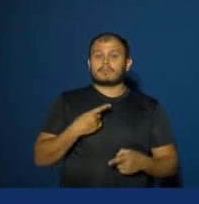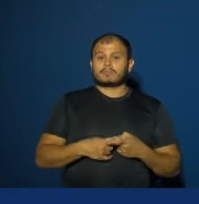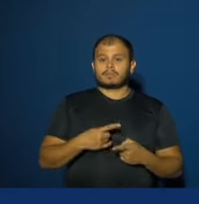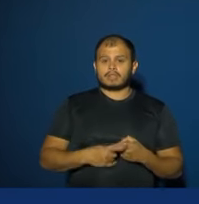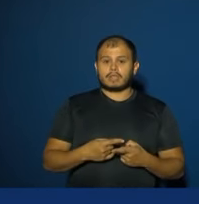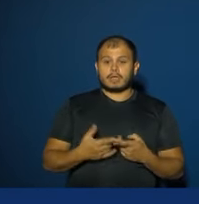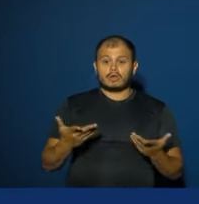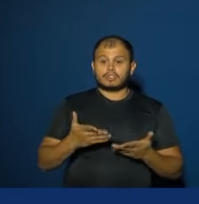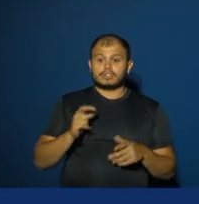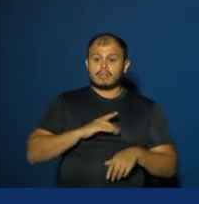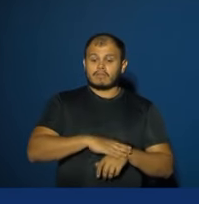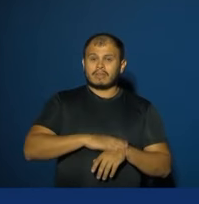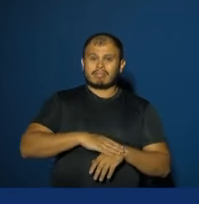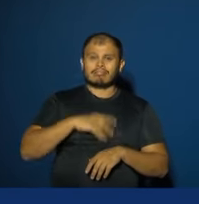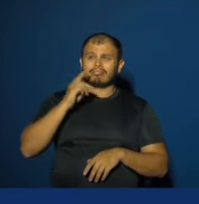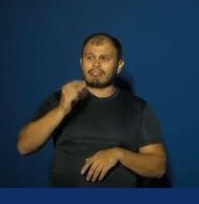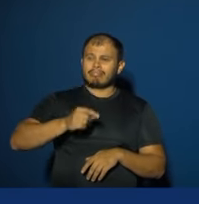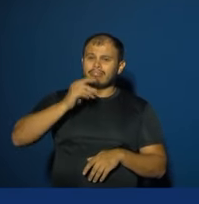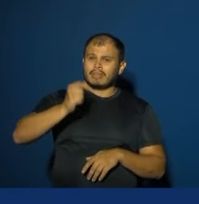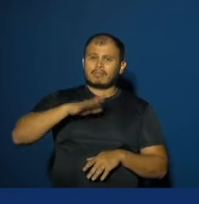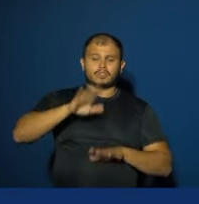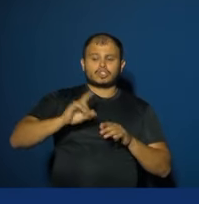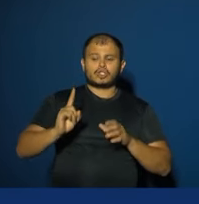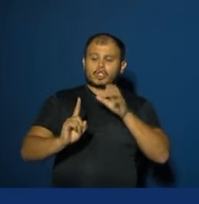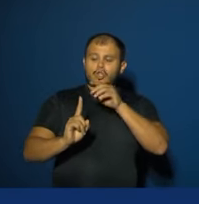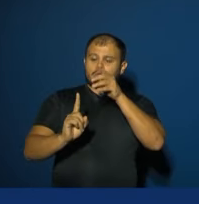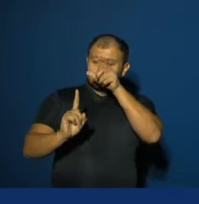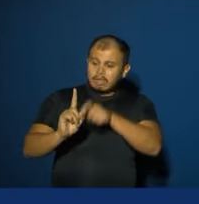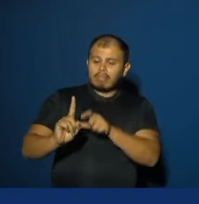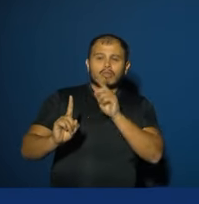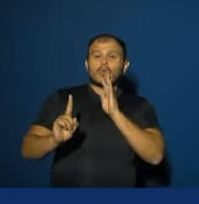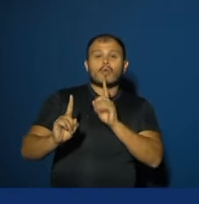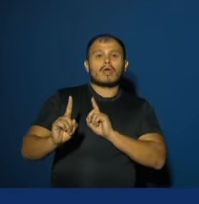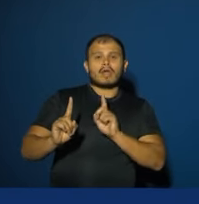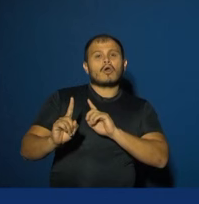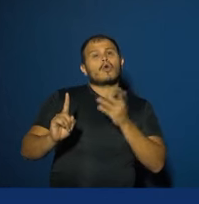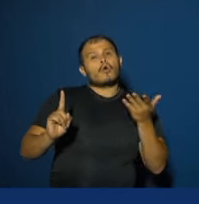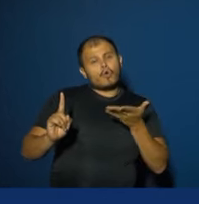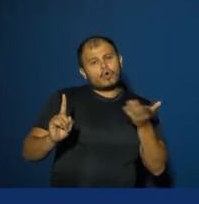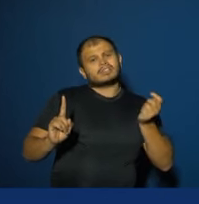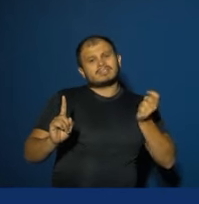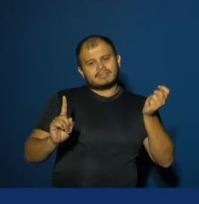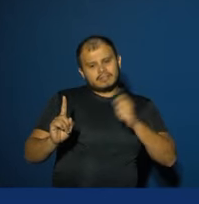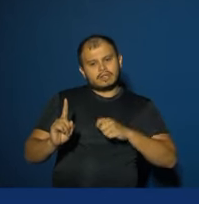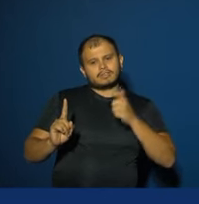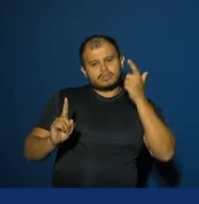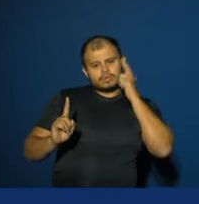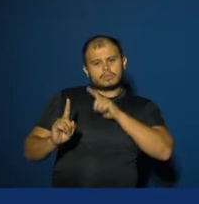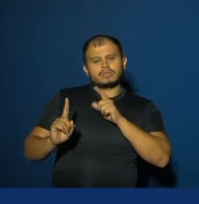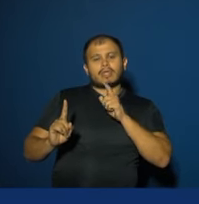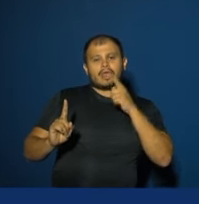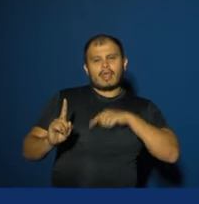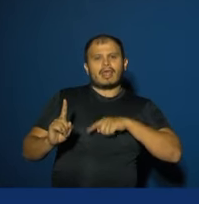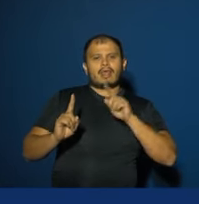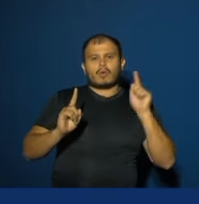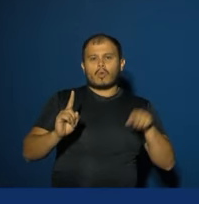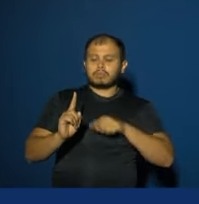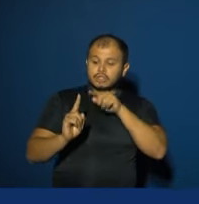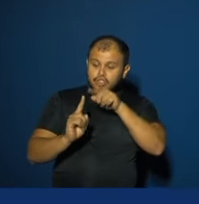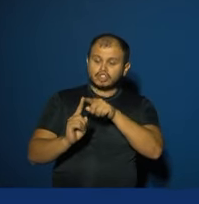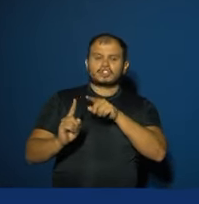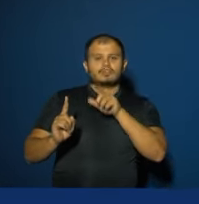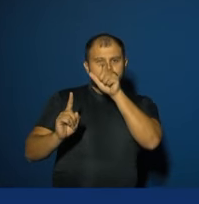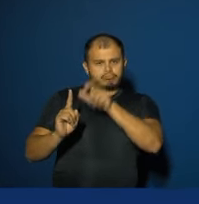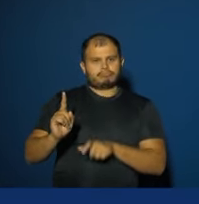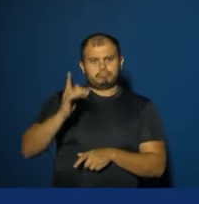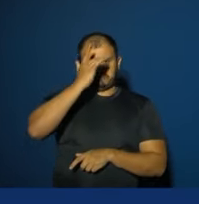Business durante muito tempo a gente não conhecia tão bem o cliente hoje a gente tem essa possibilidade Essa é é a grande missão cultural né E